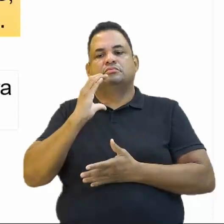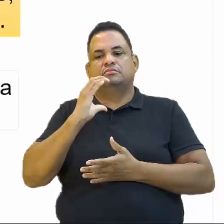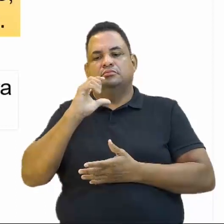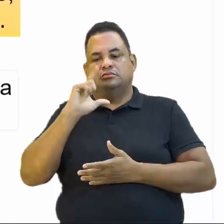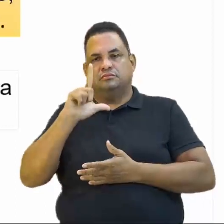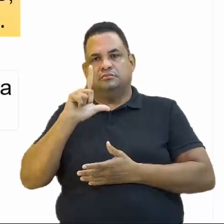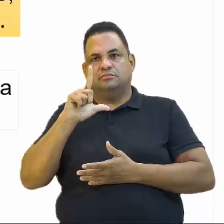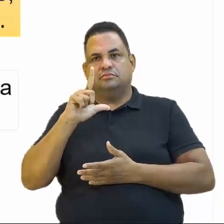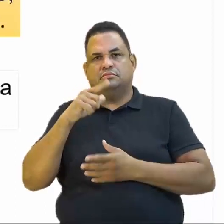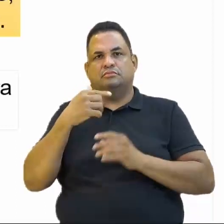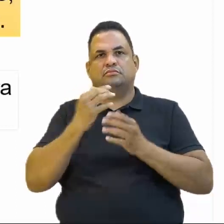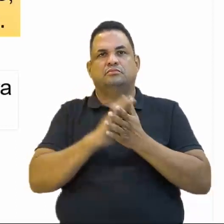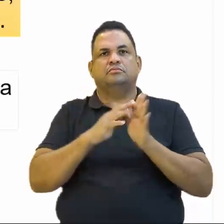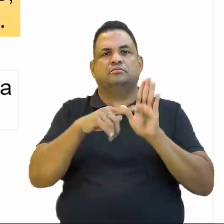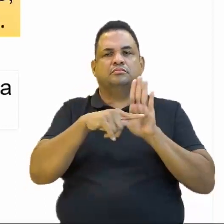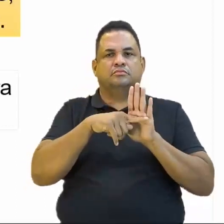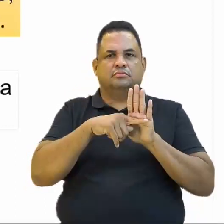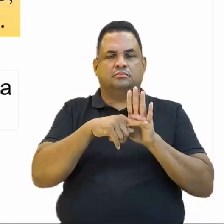o Cl-.